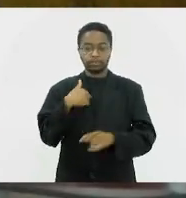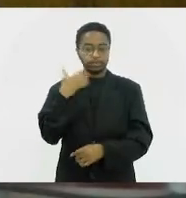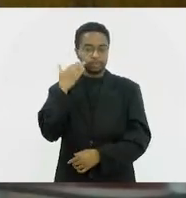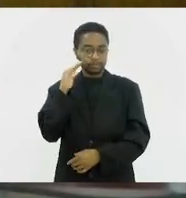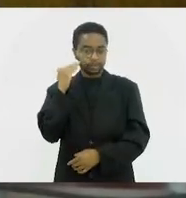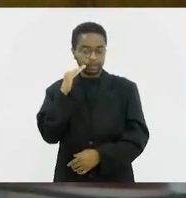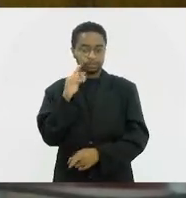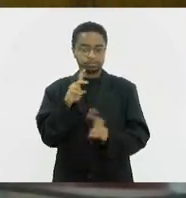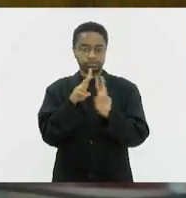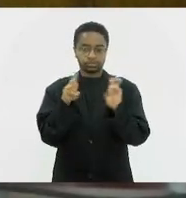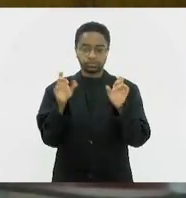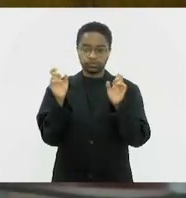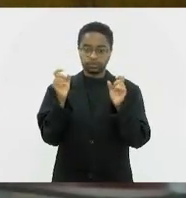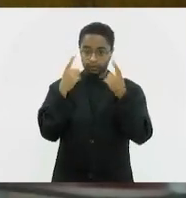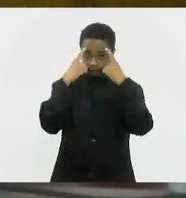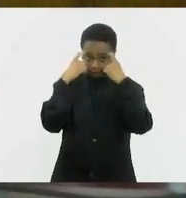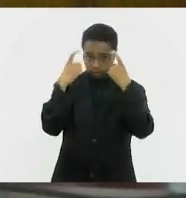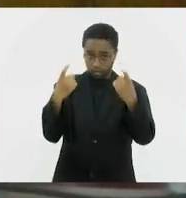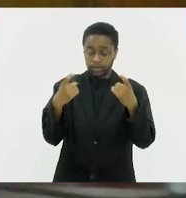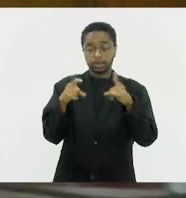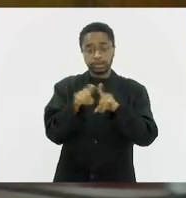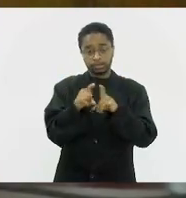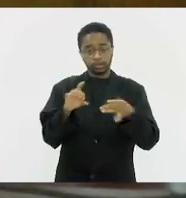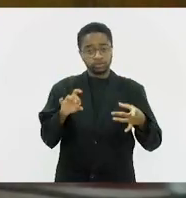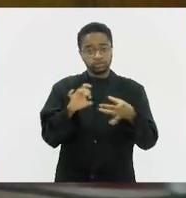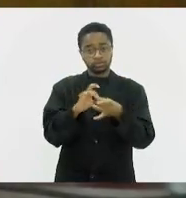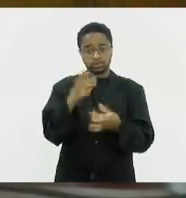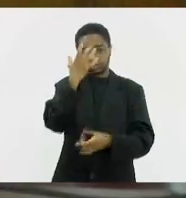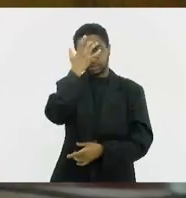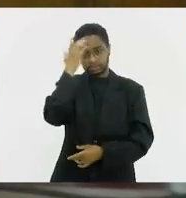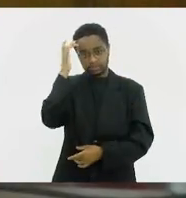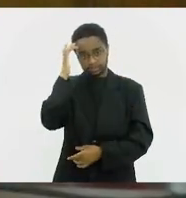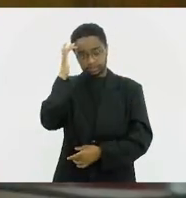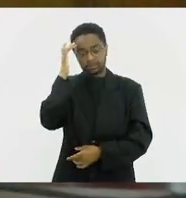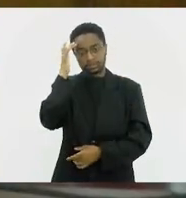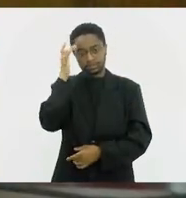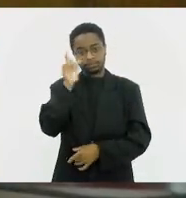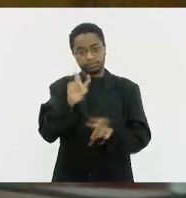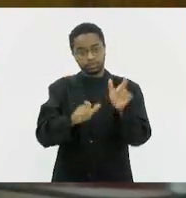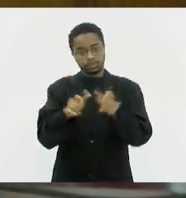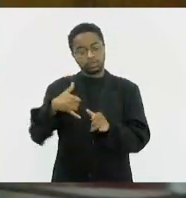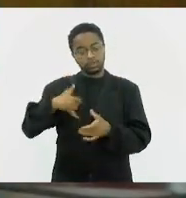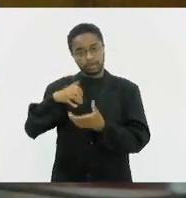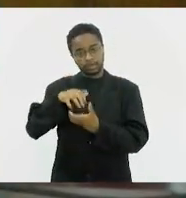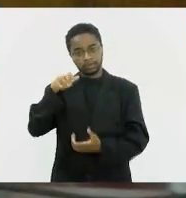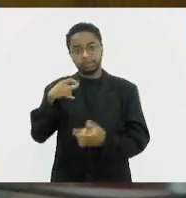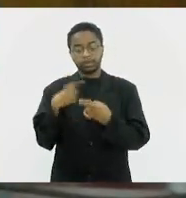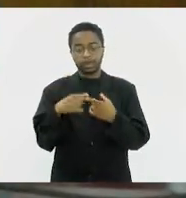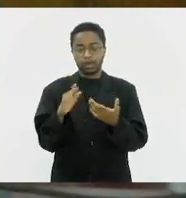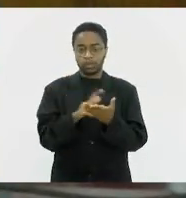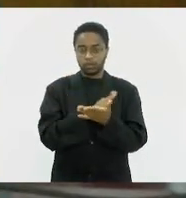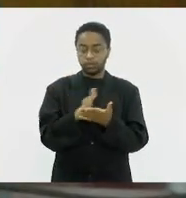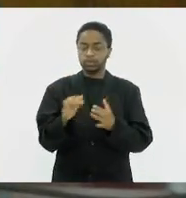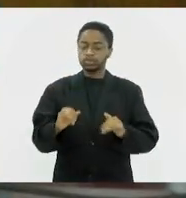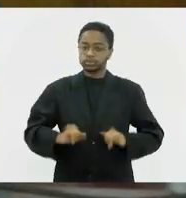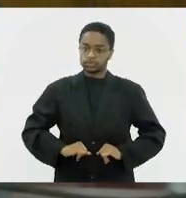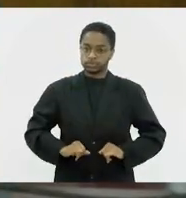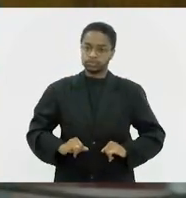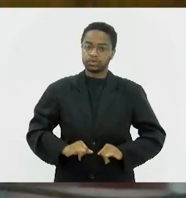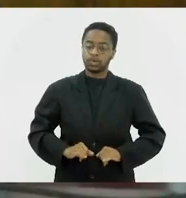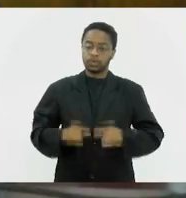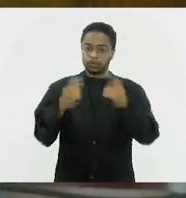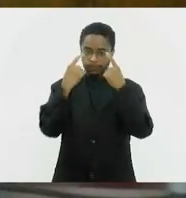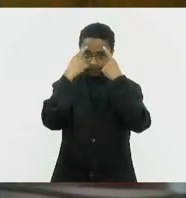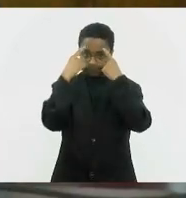violência, ela faz parte, sim, da saúde mental, né, dos idosos, porque tem muitos idosos aí que sofrem